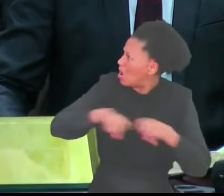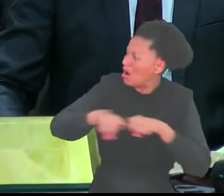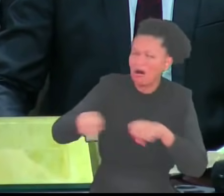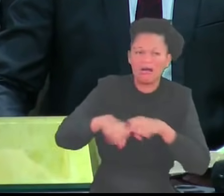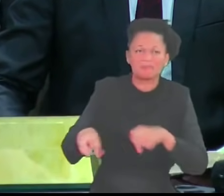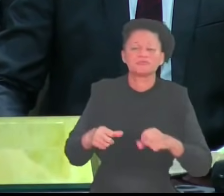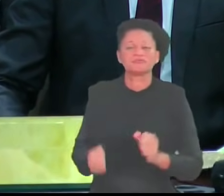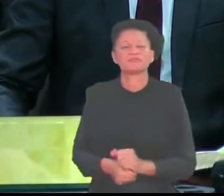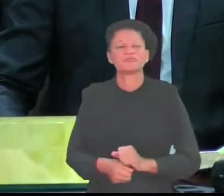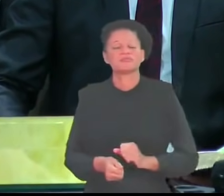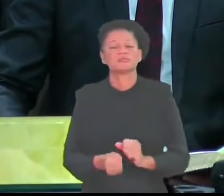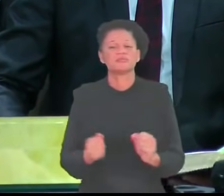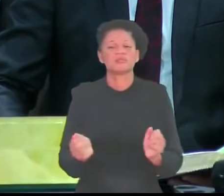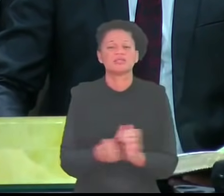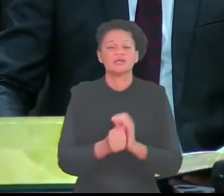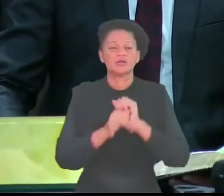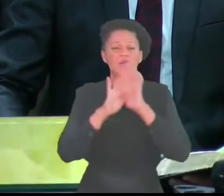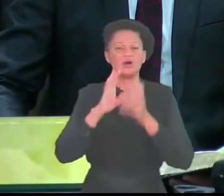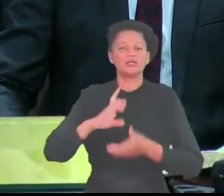Glória.